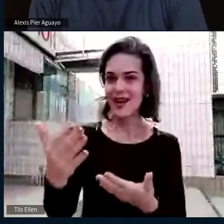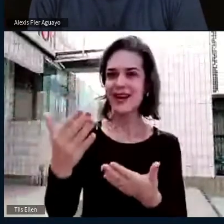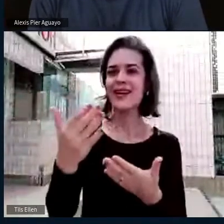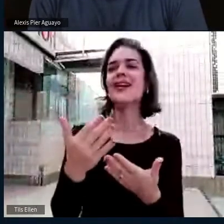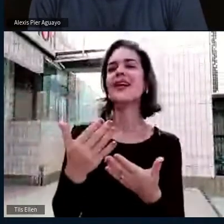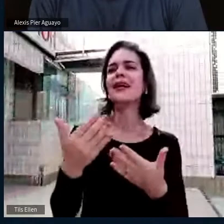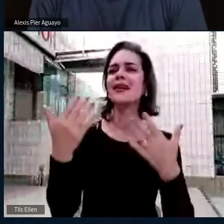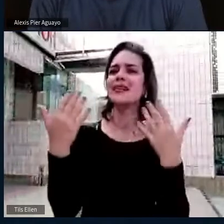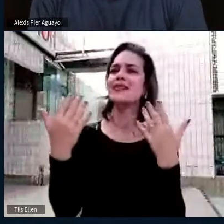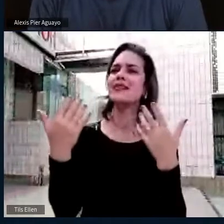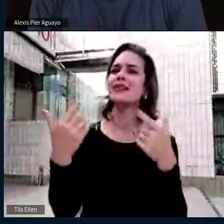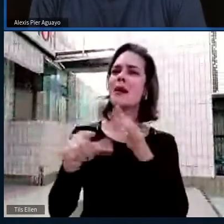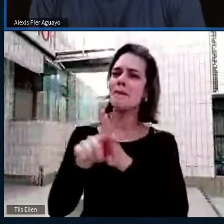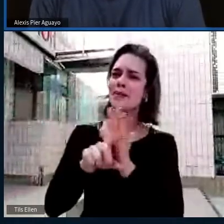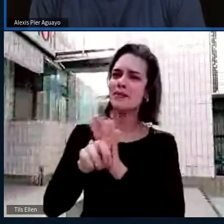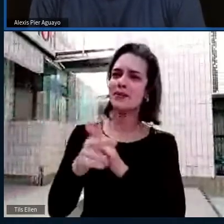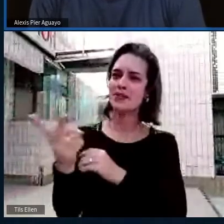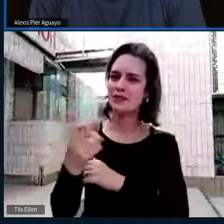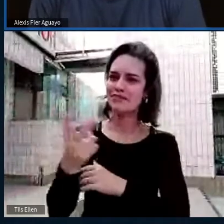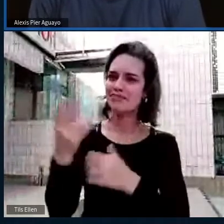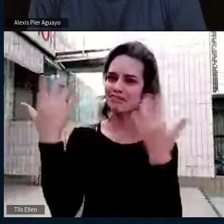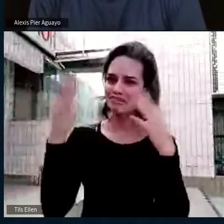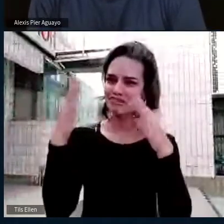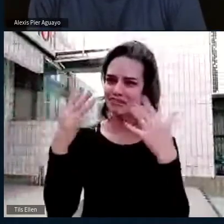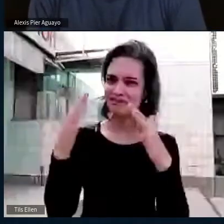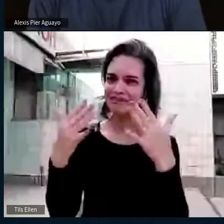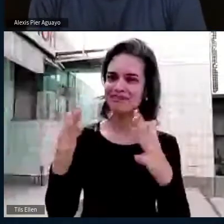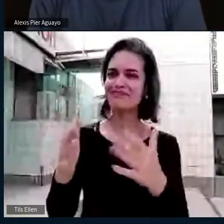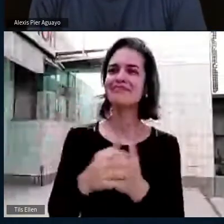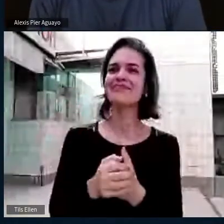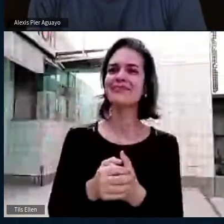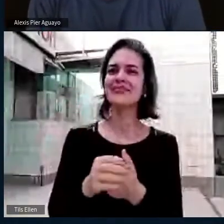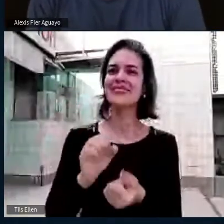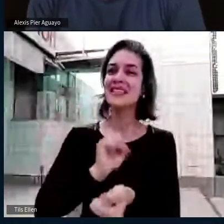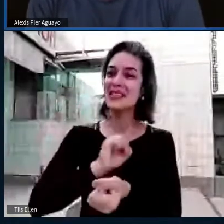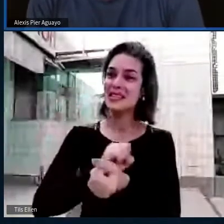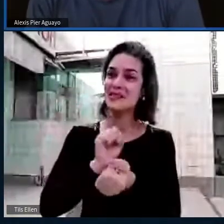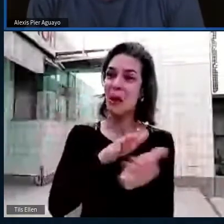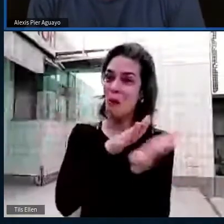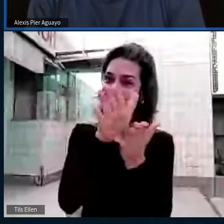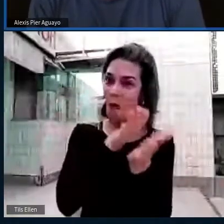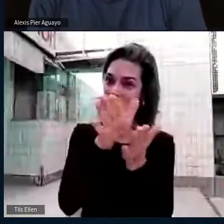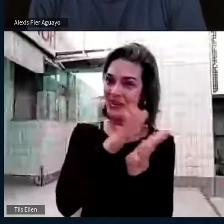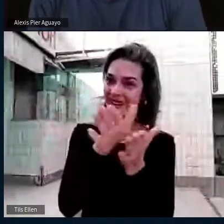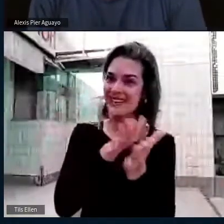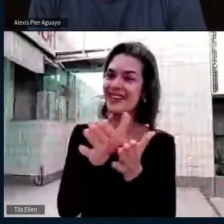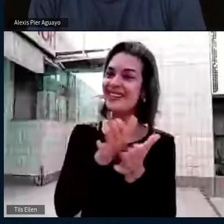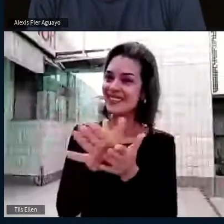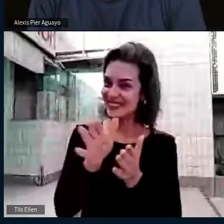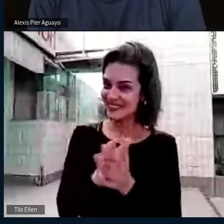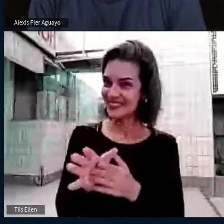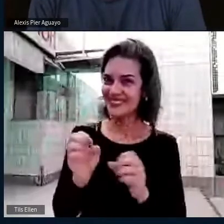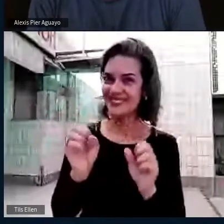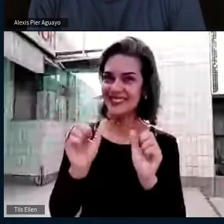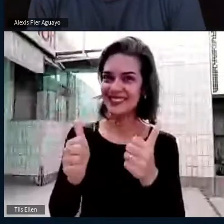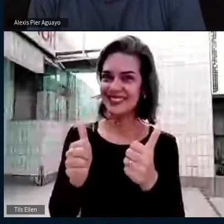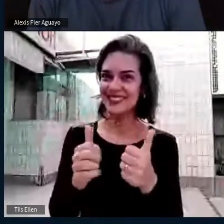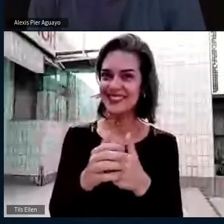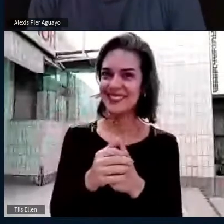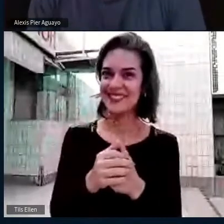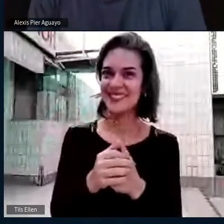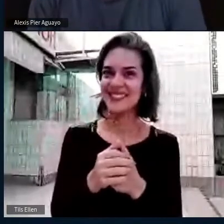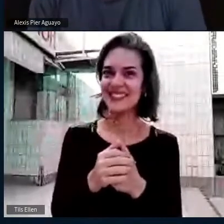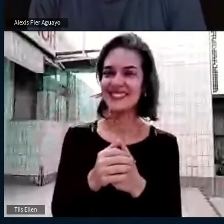pelo trabalho de vocês e aguardamos uma publicação. Mega recomendado para publicações para além